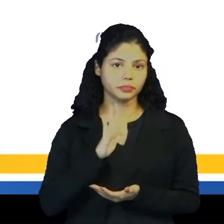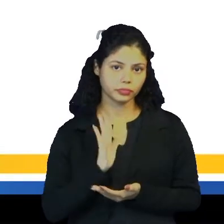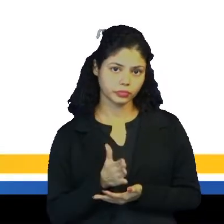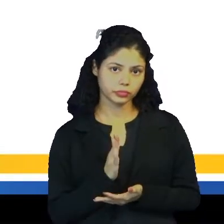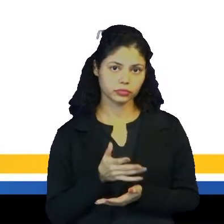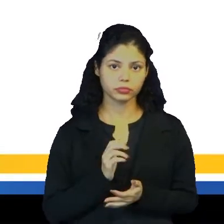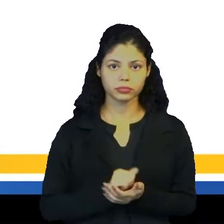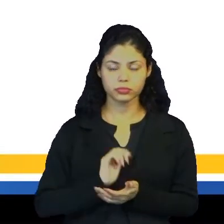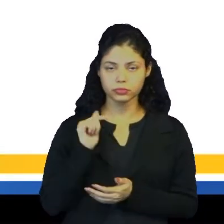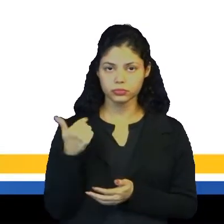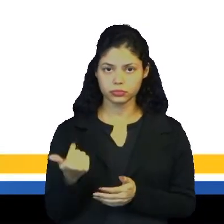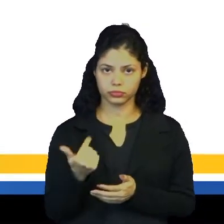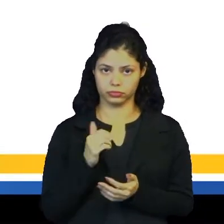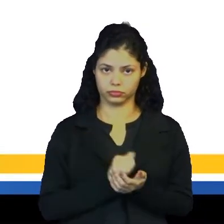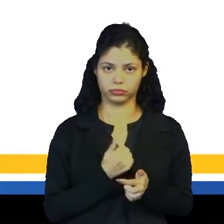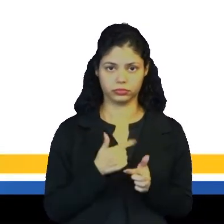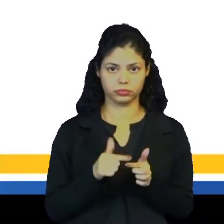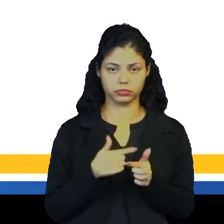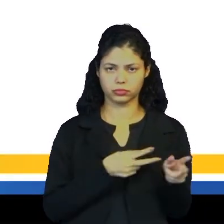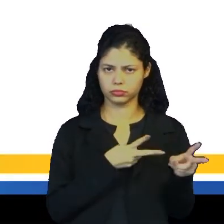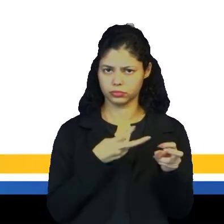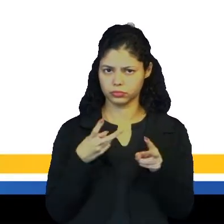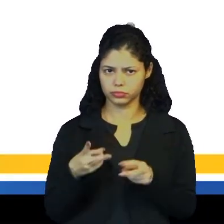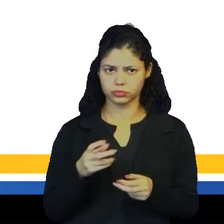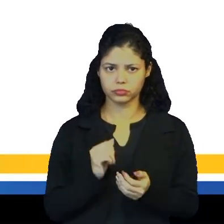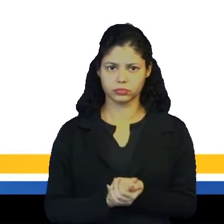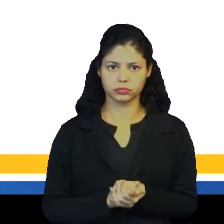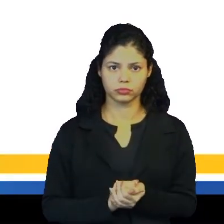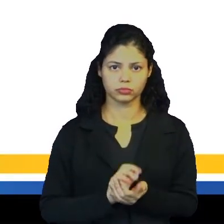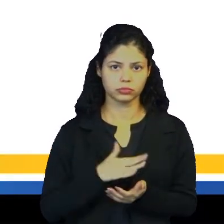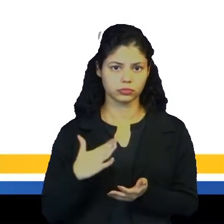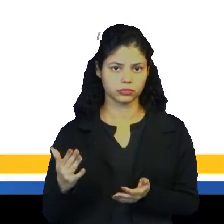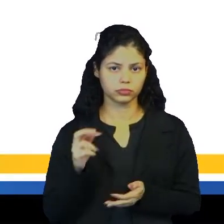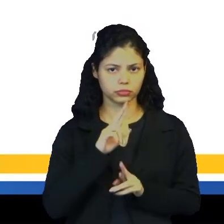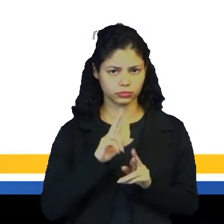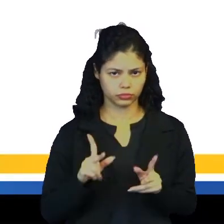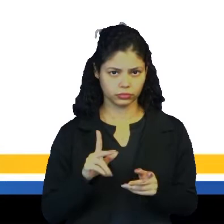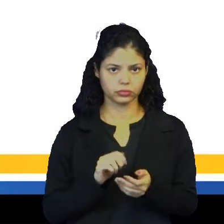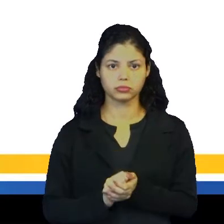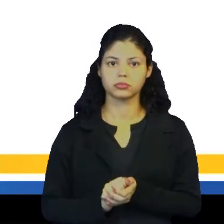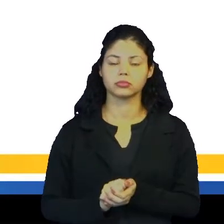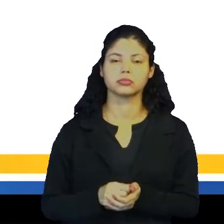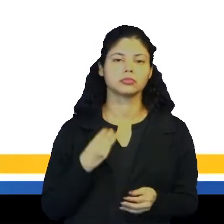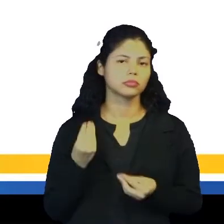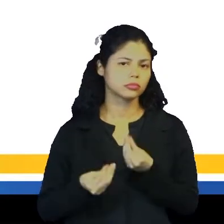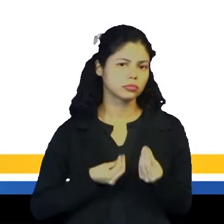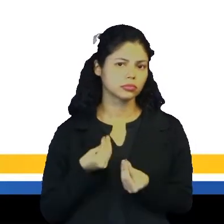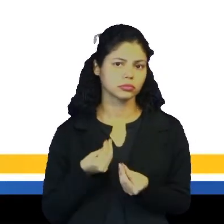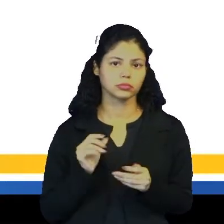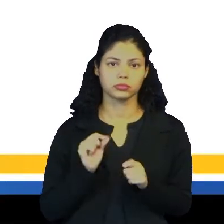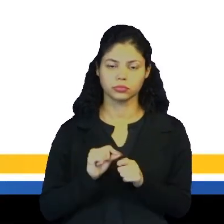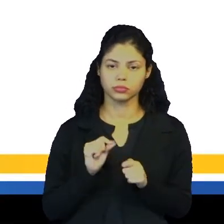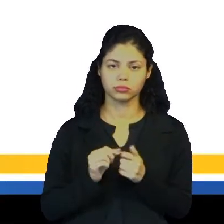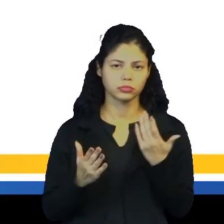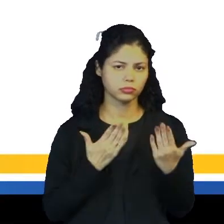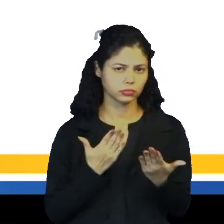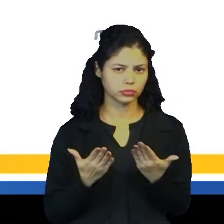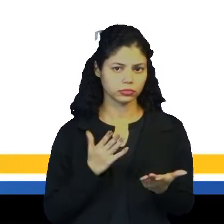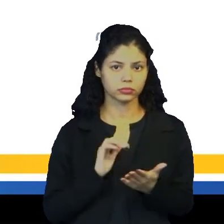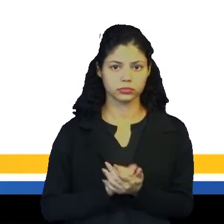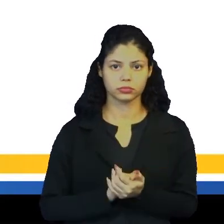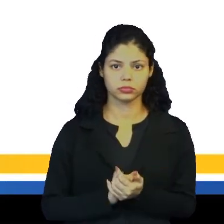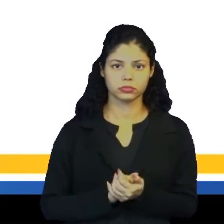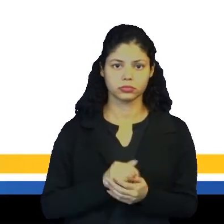Já na outra situação, nós já percebemos que os denominadores são diferentes. Como que nós podemos